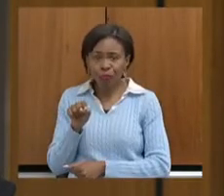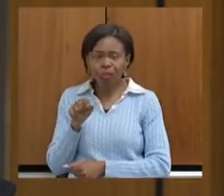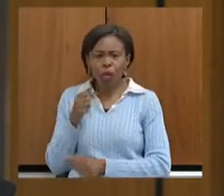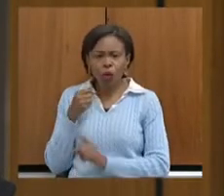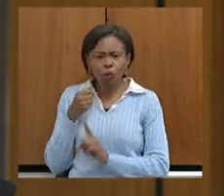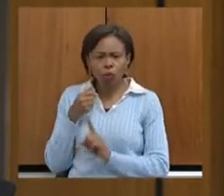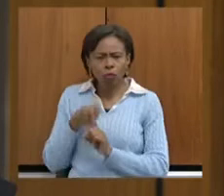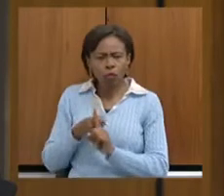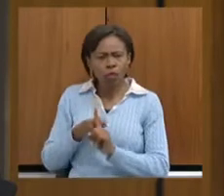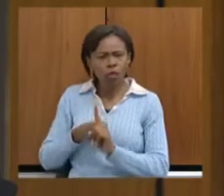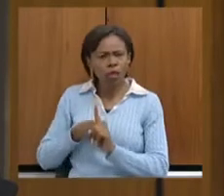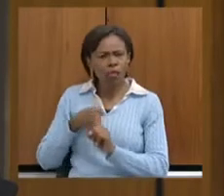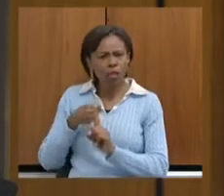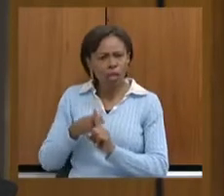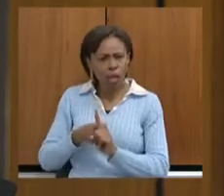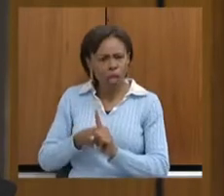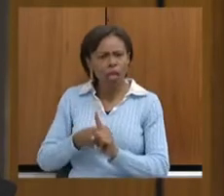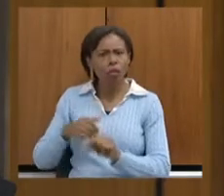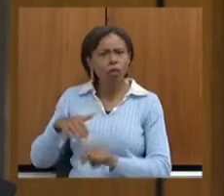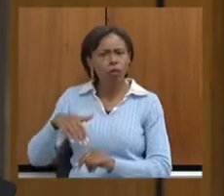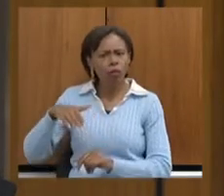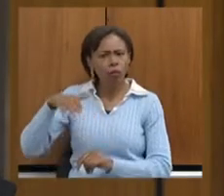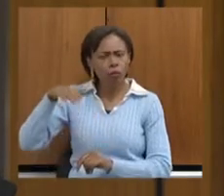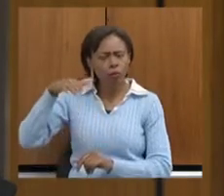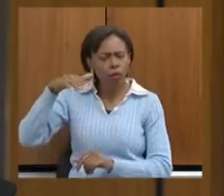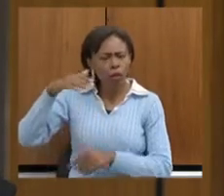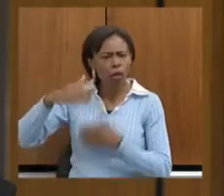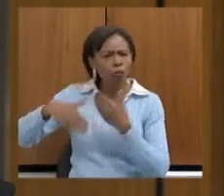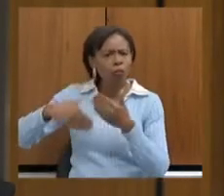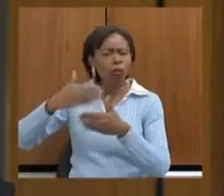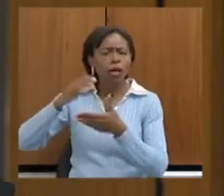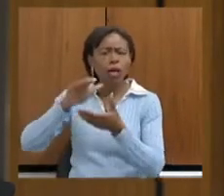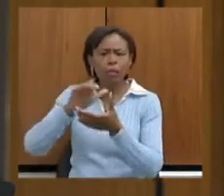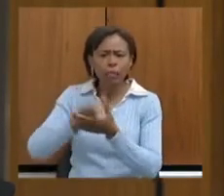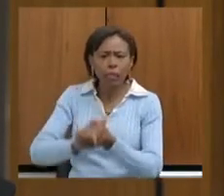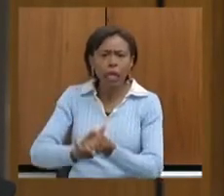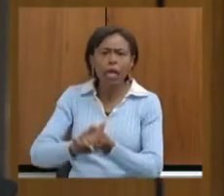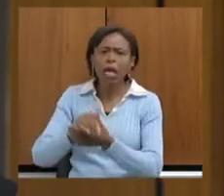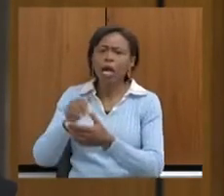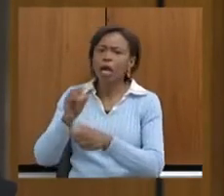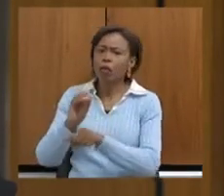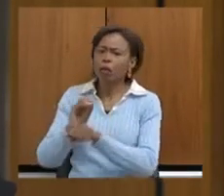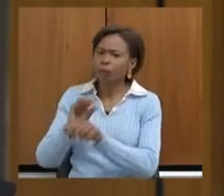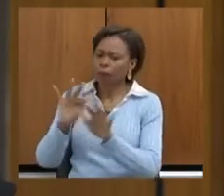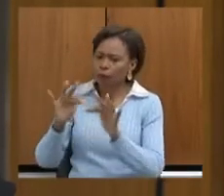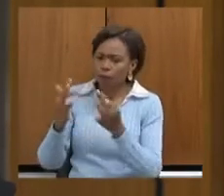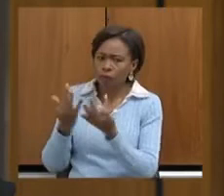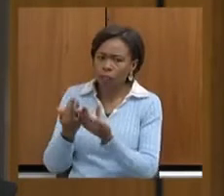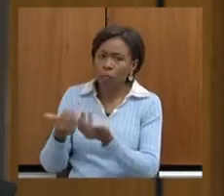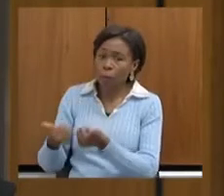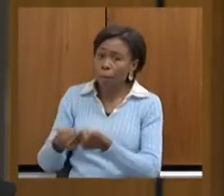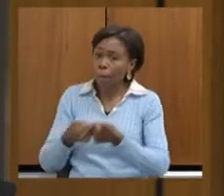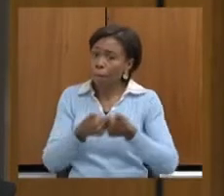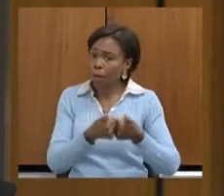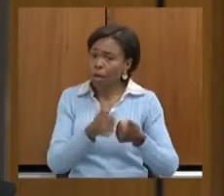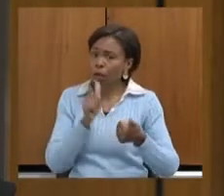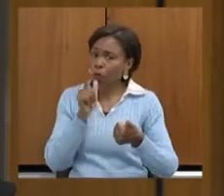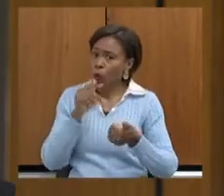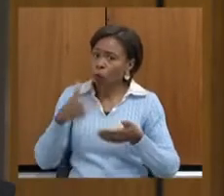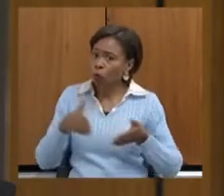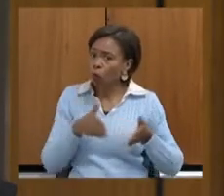lutando casei e criei a minha família na beira do rio doce e levei lutando ali